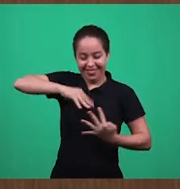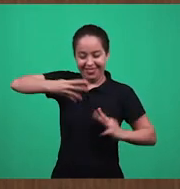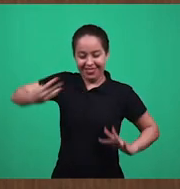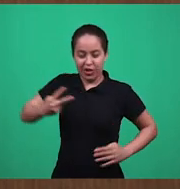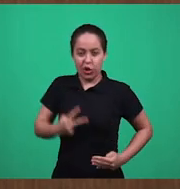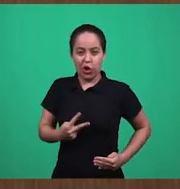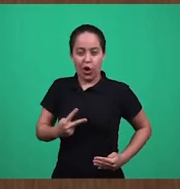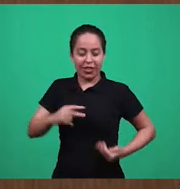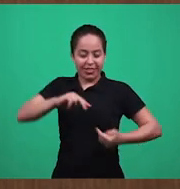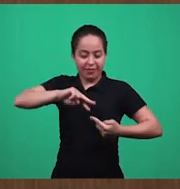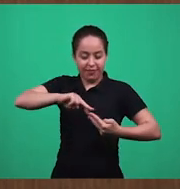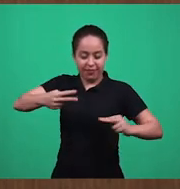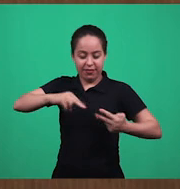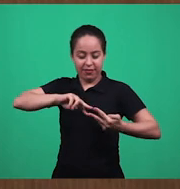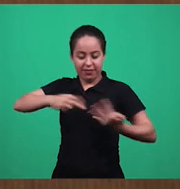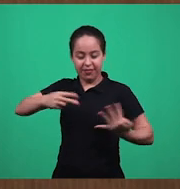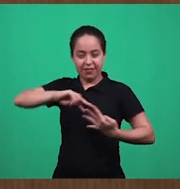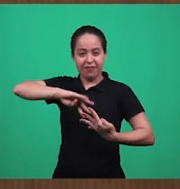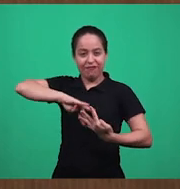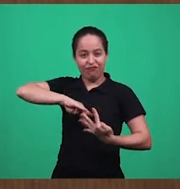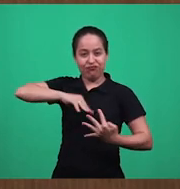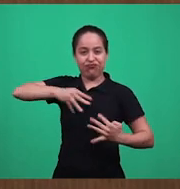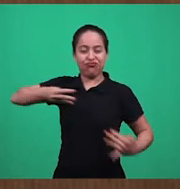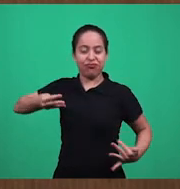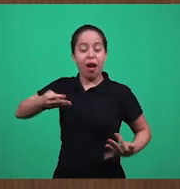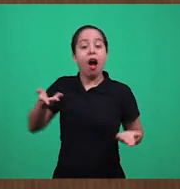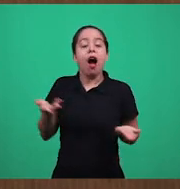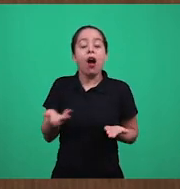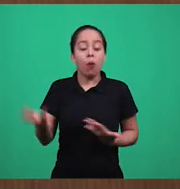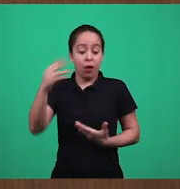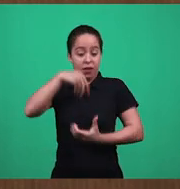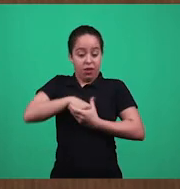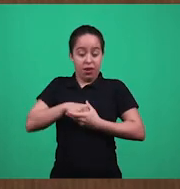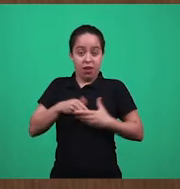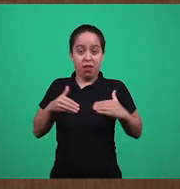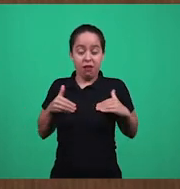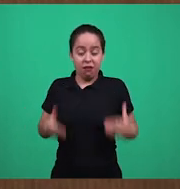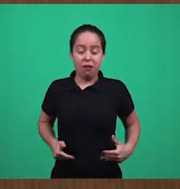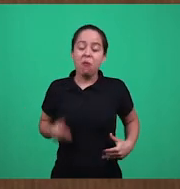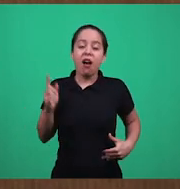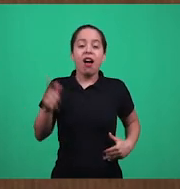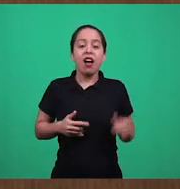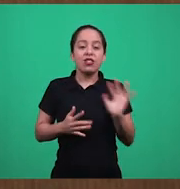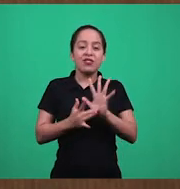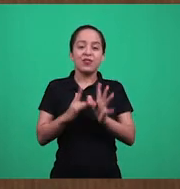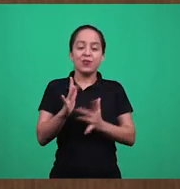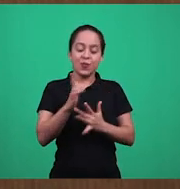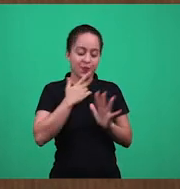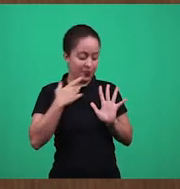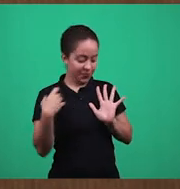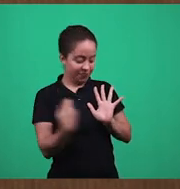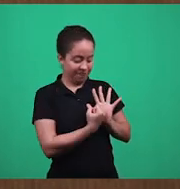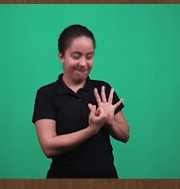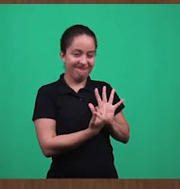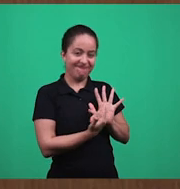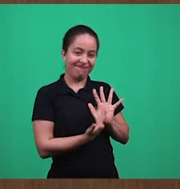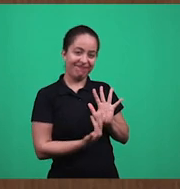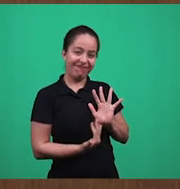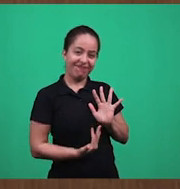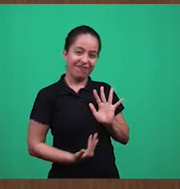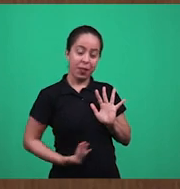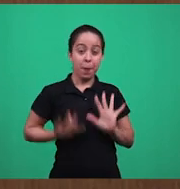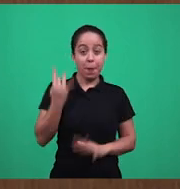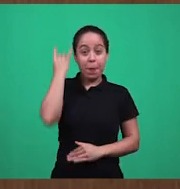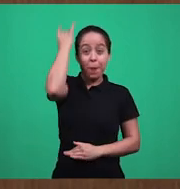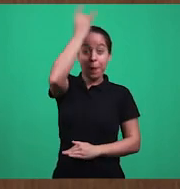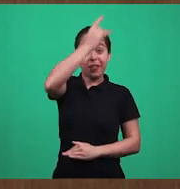várias vezes. O sangue que circula nesse corpo, que é a igreja agora, é o sangue de Jesus, é o sangue que foi derramado, é o seu próprio